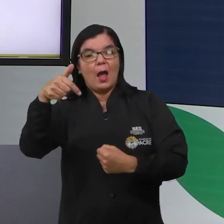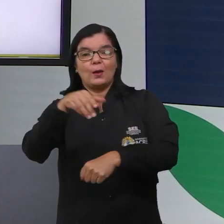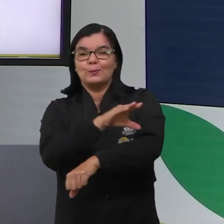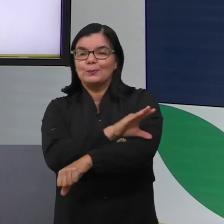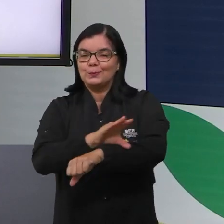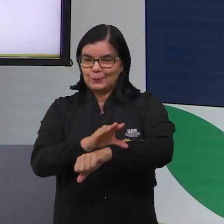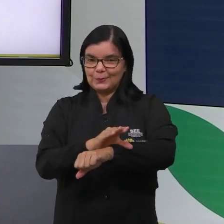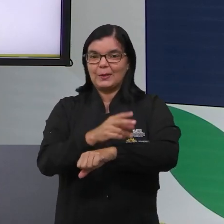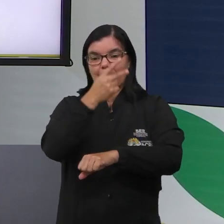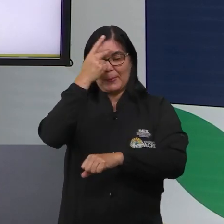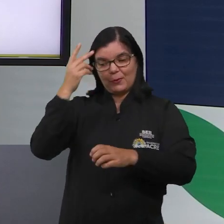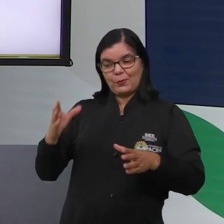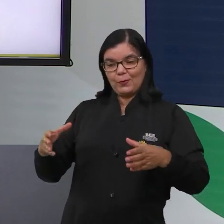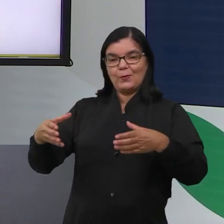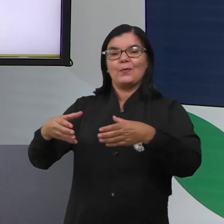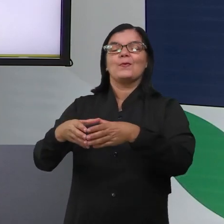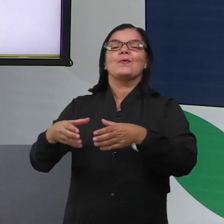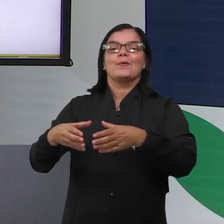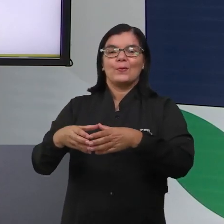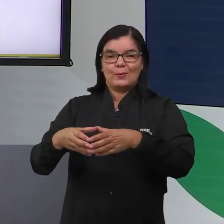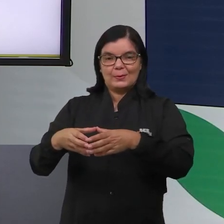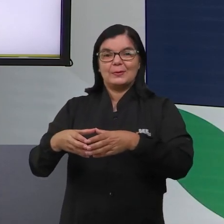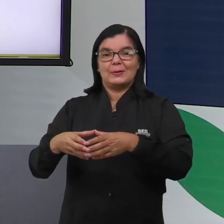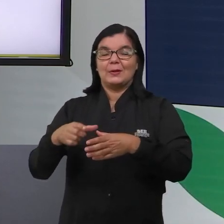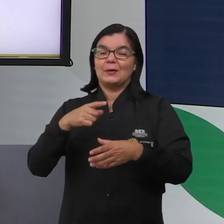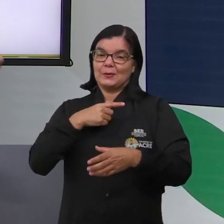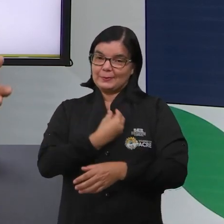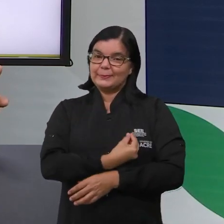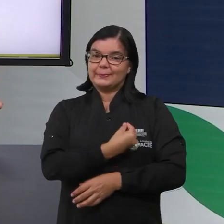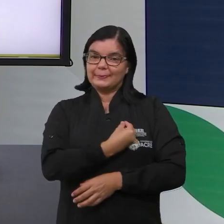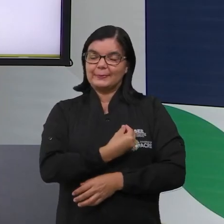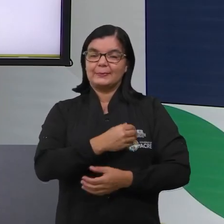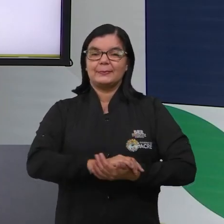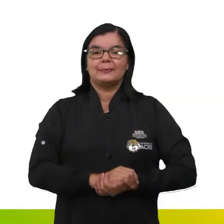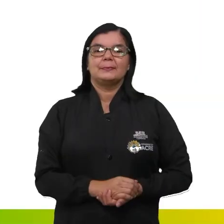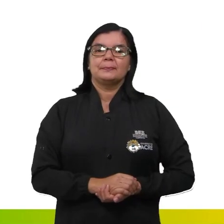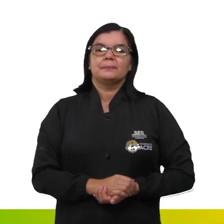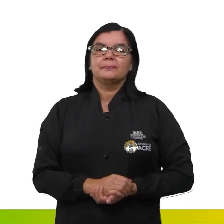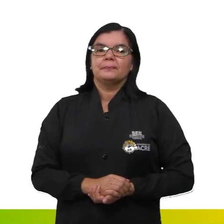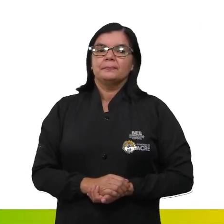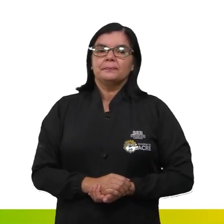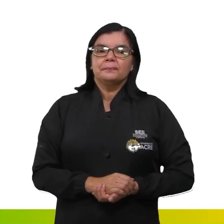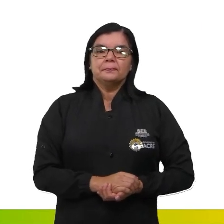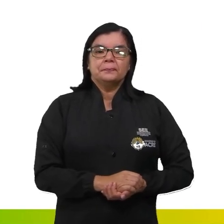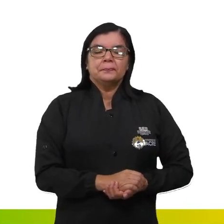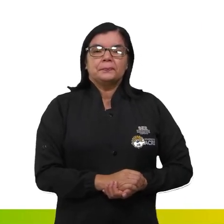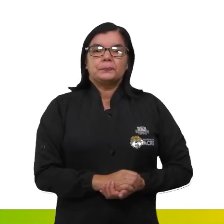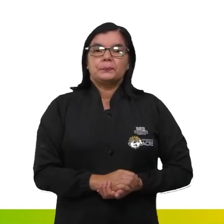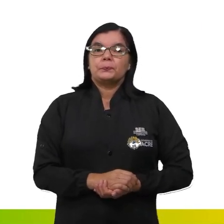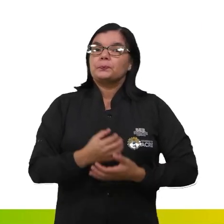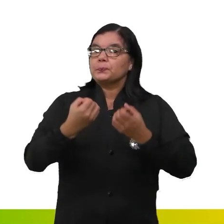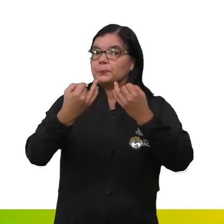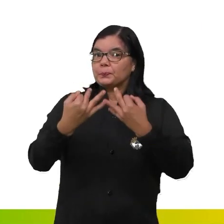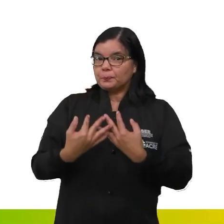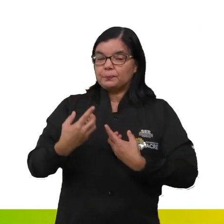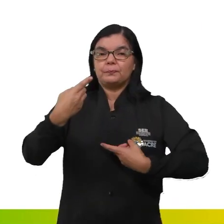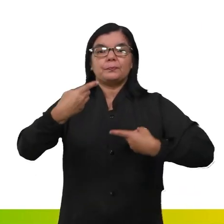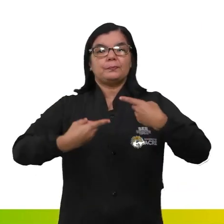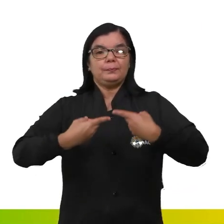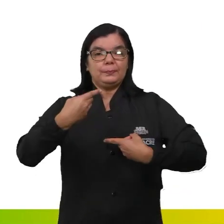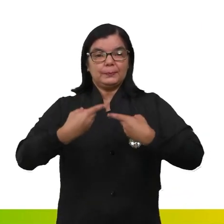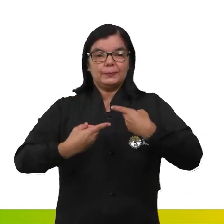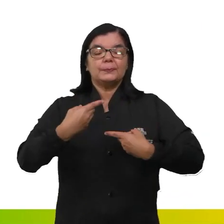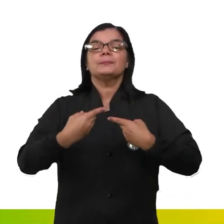cultura daquele grupo ao qual eu estou me inserindo. Agora, falando das